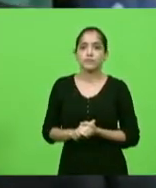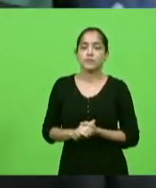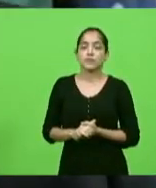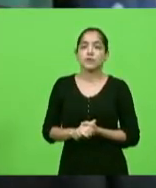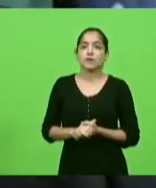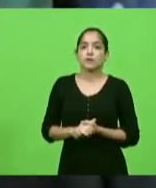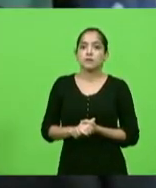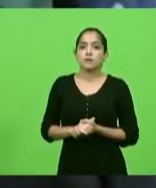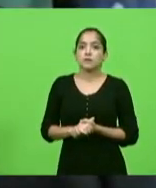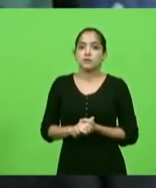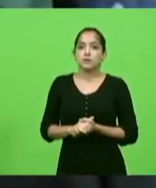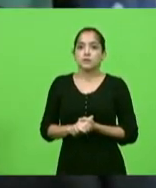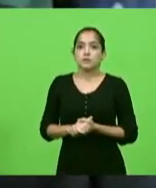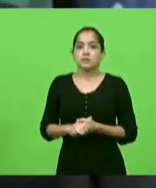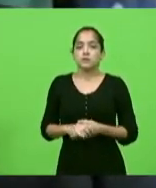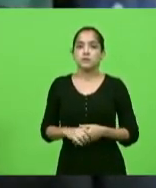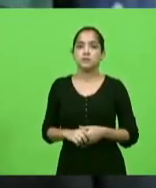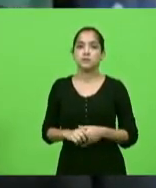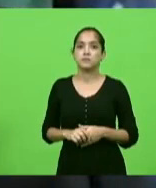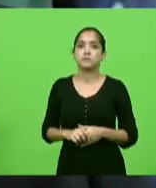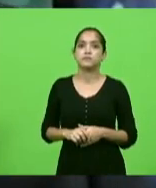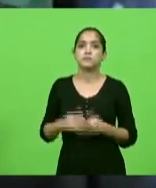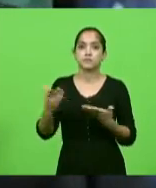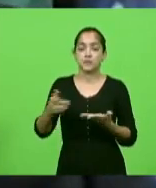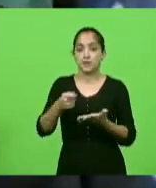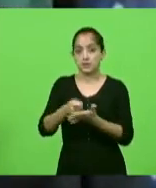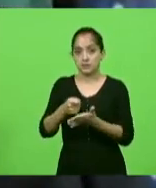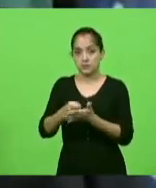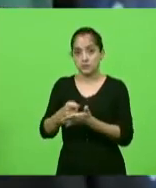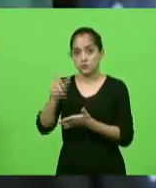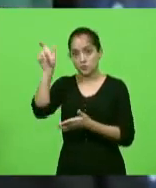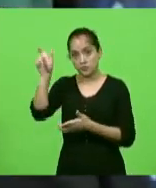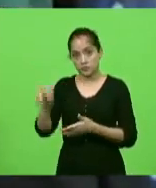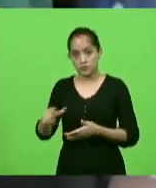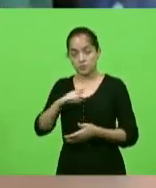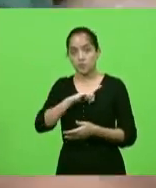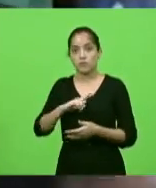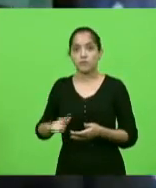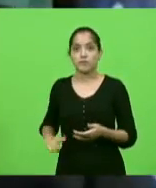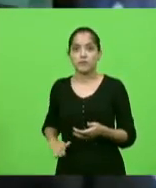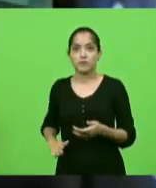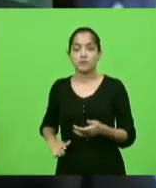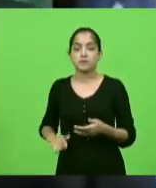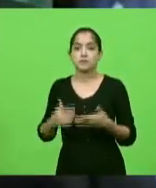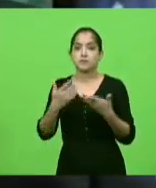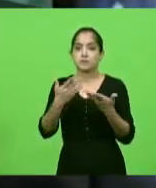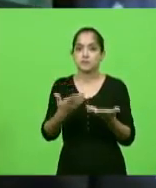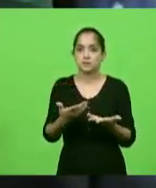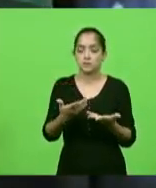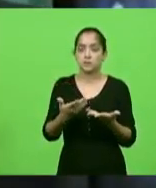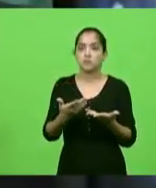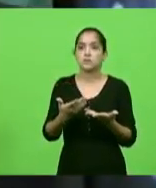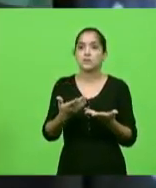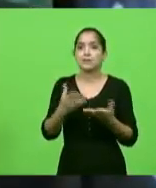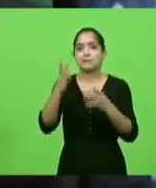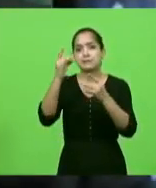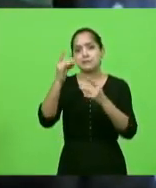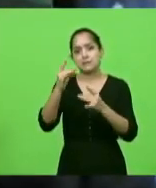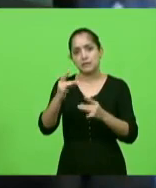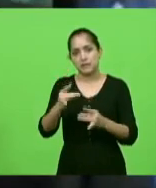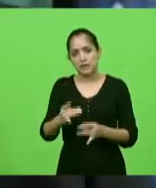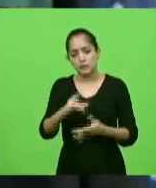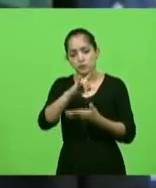o Diogo Norte não há como se exigir o Governador Carlos Moisés da Silva a direção sucinta e